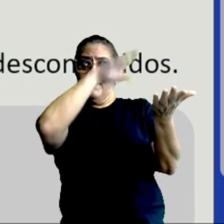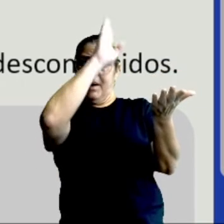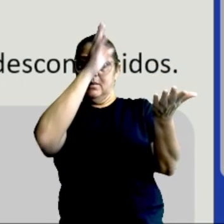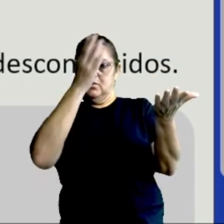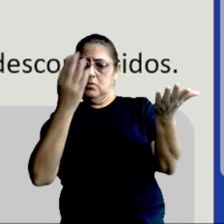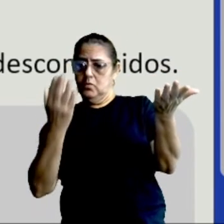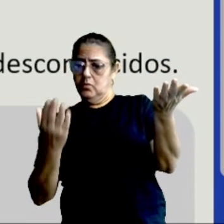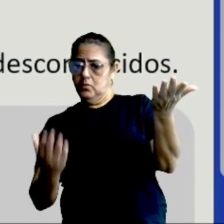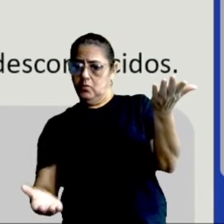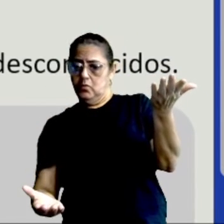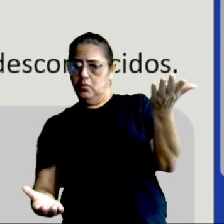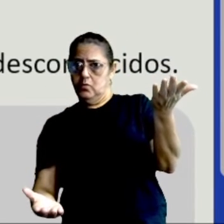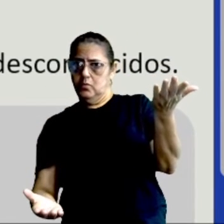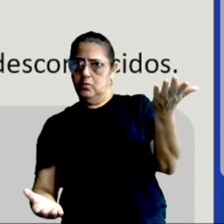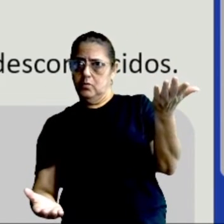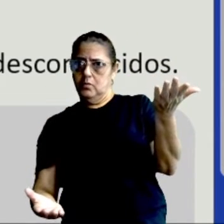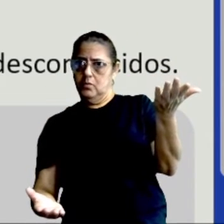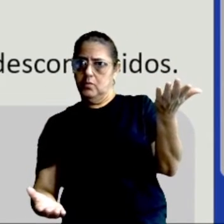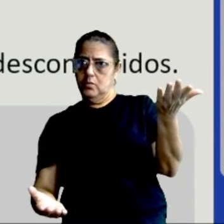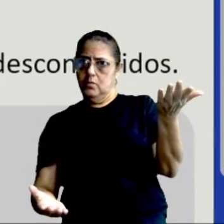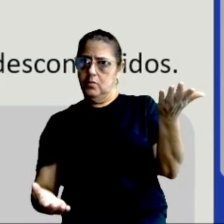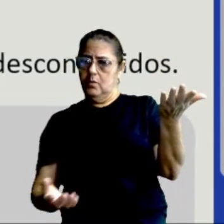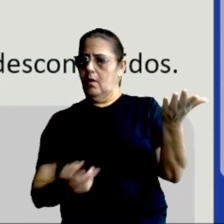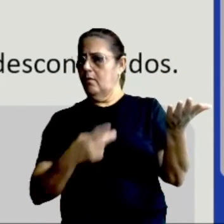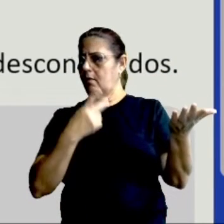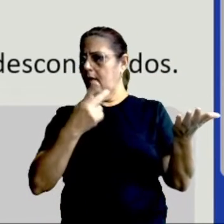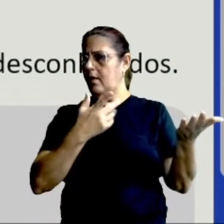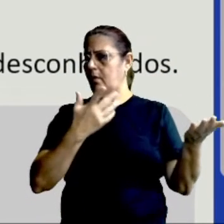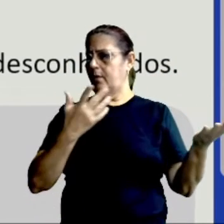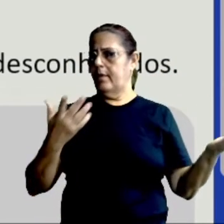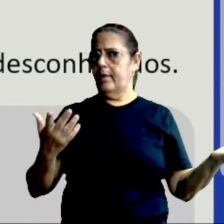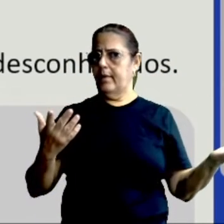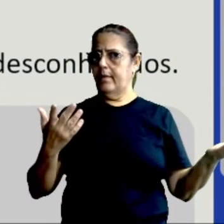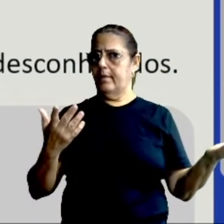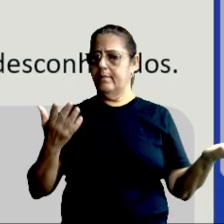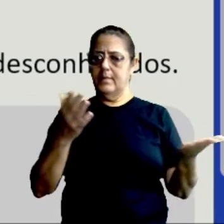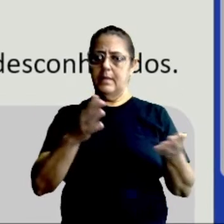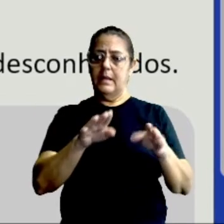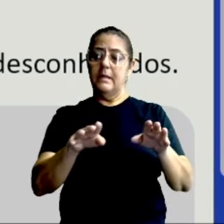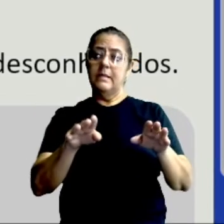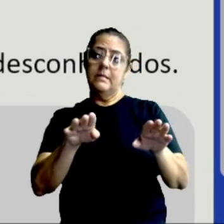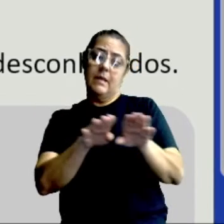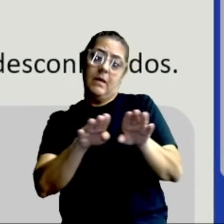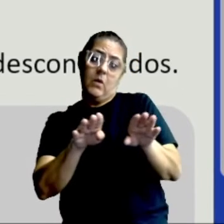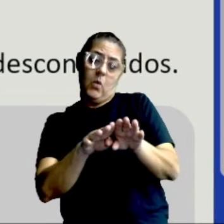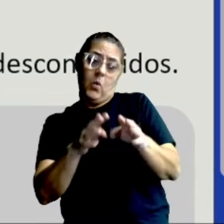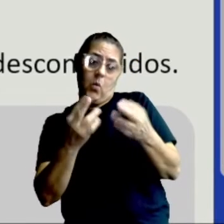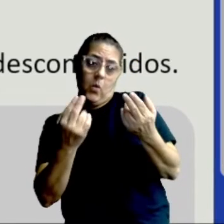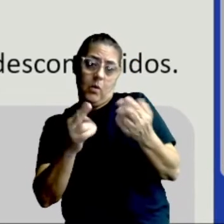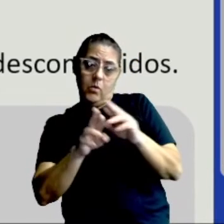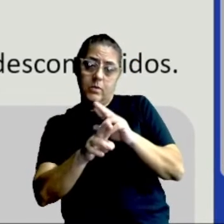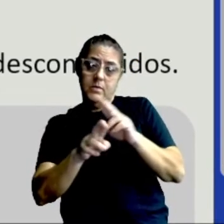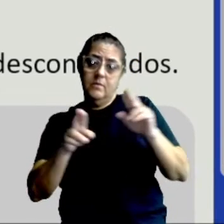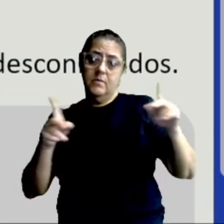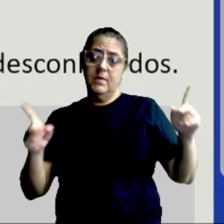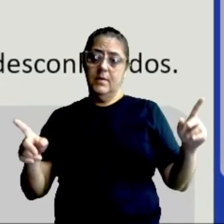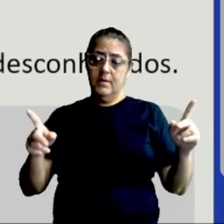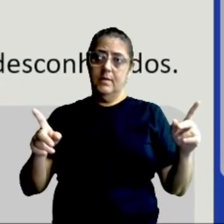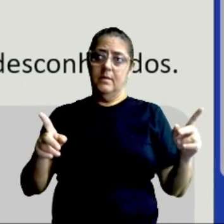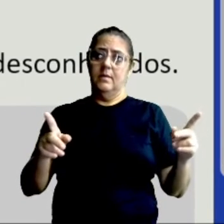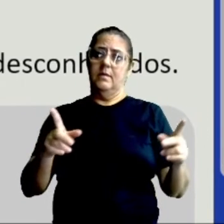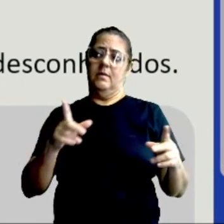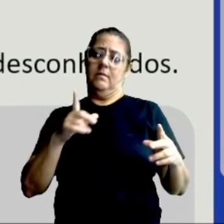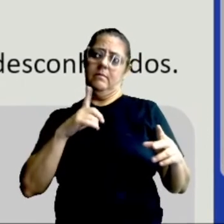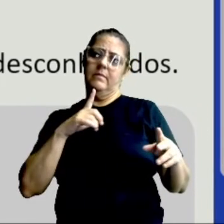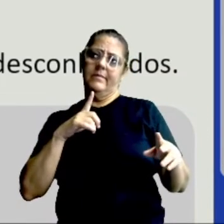O que podemos dizer desta situação agora? Então, a mesma coisa, está em equilíbrio ou está em desequilíbrio? Então, ao observar para essa